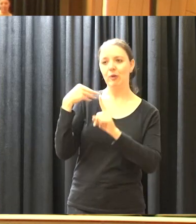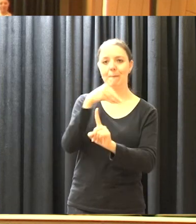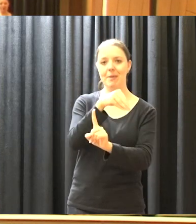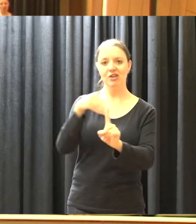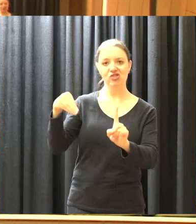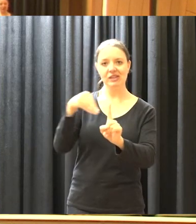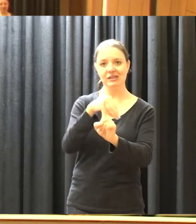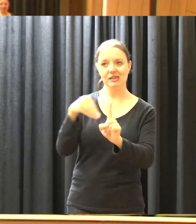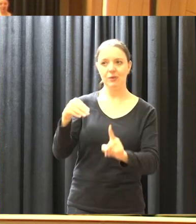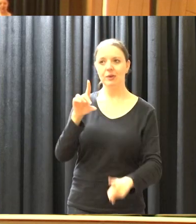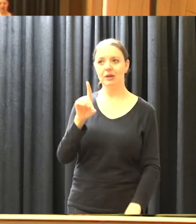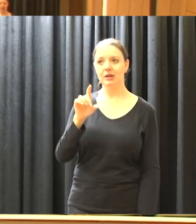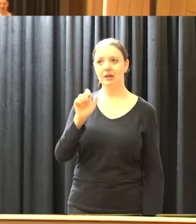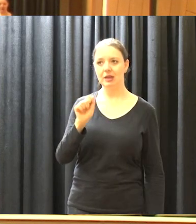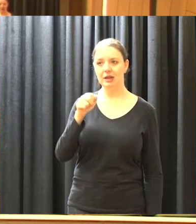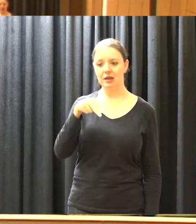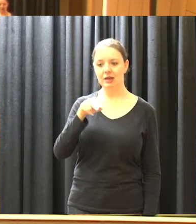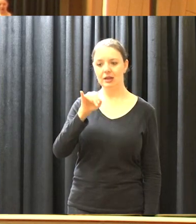de Oliveira.